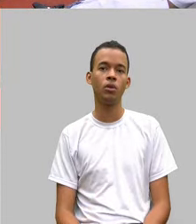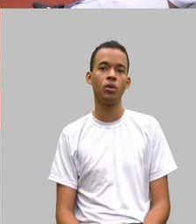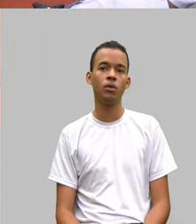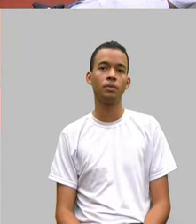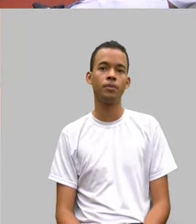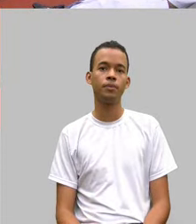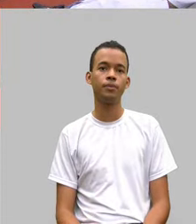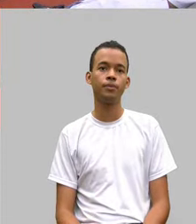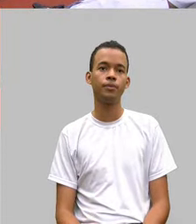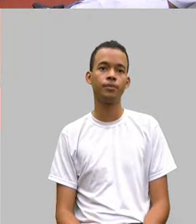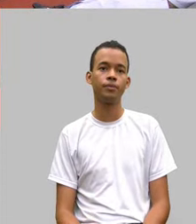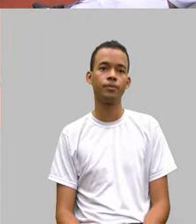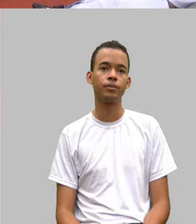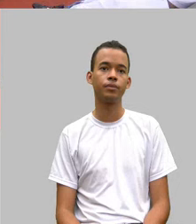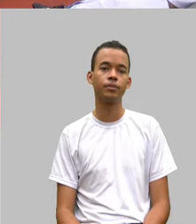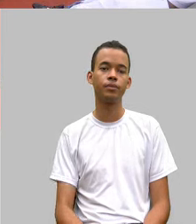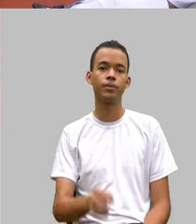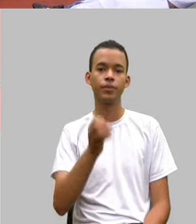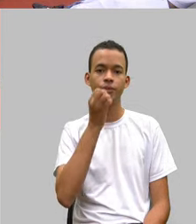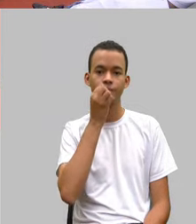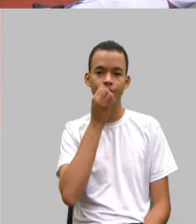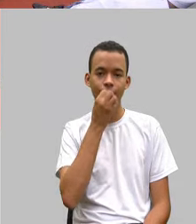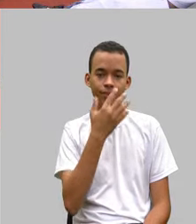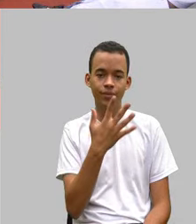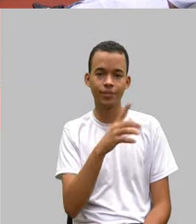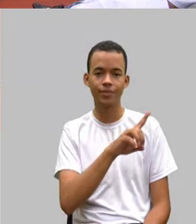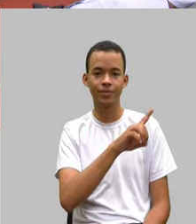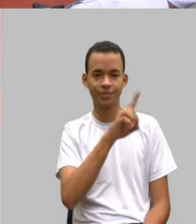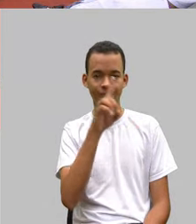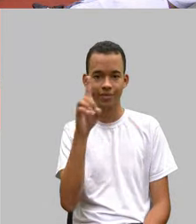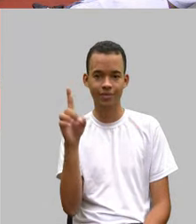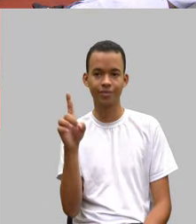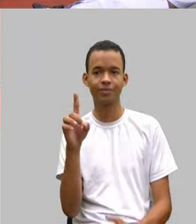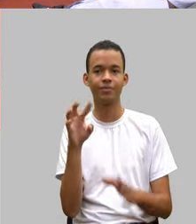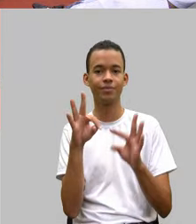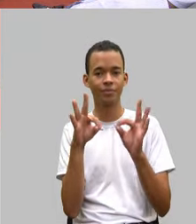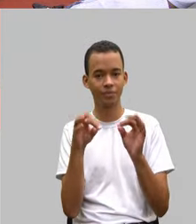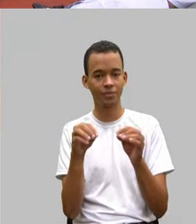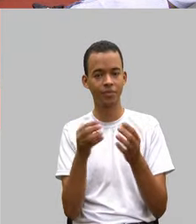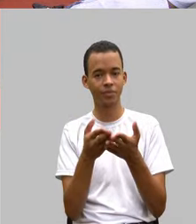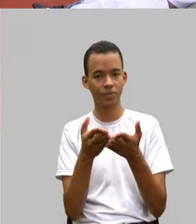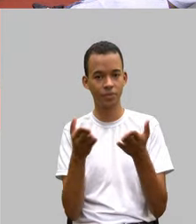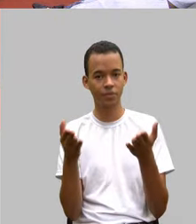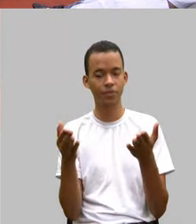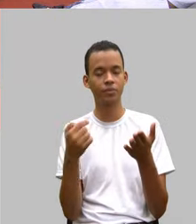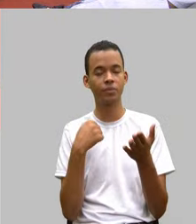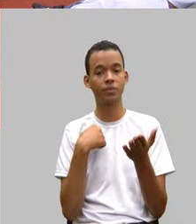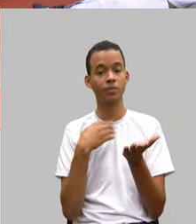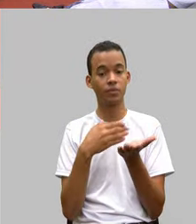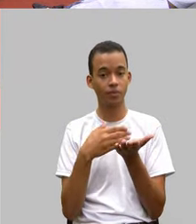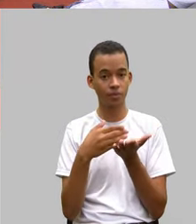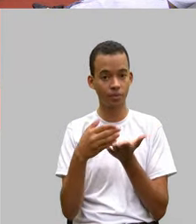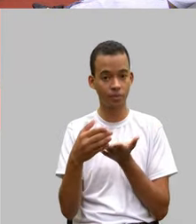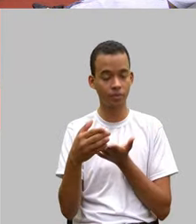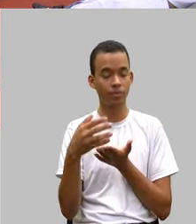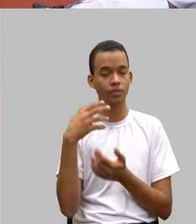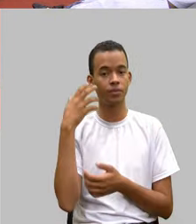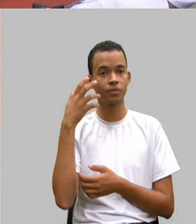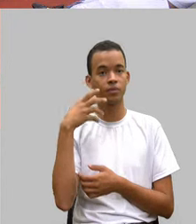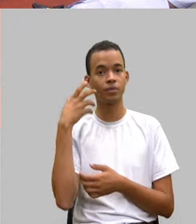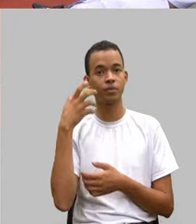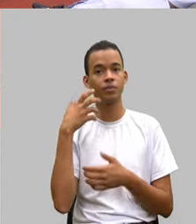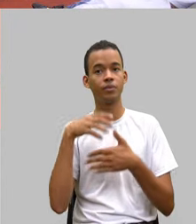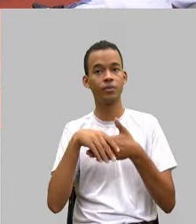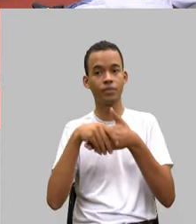gato bom dia a todos bom dia a todas gostaria de iniciar a minha fala eh cumprimentando